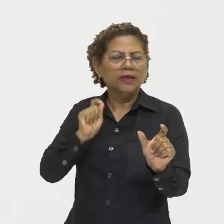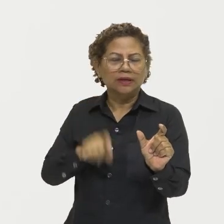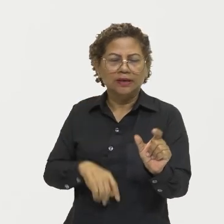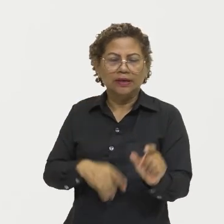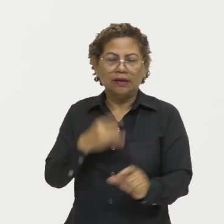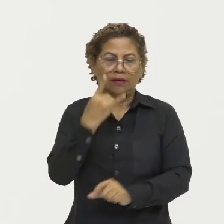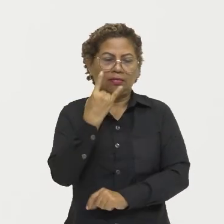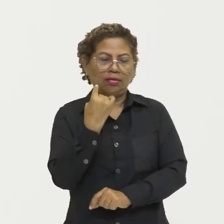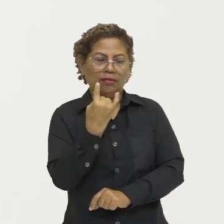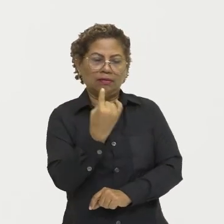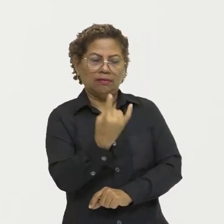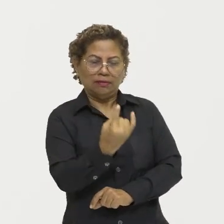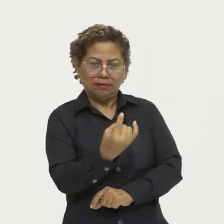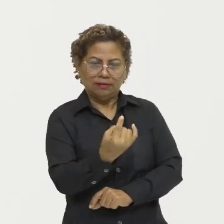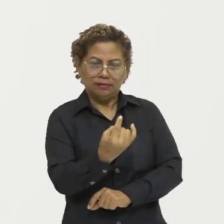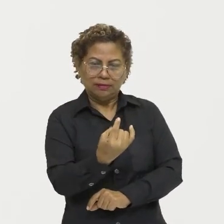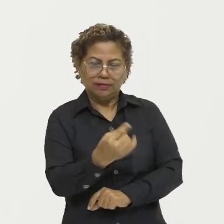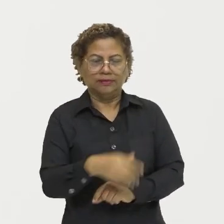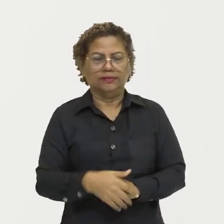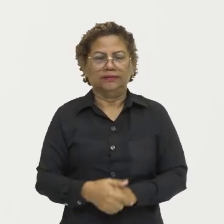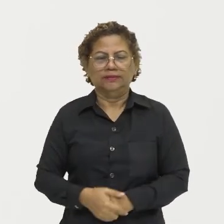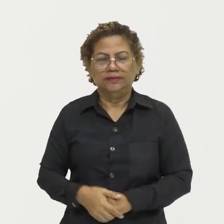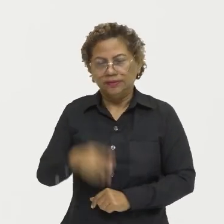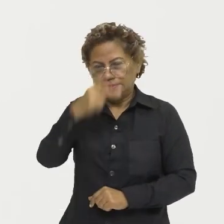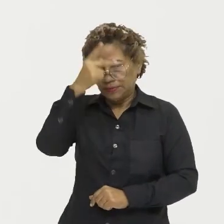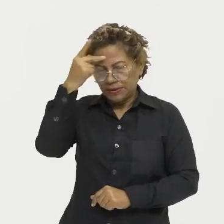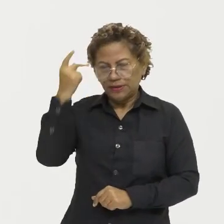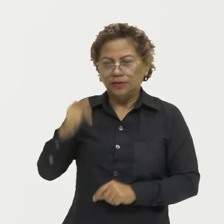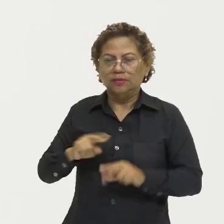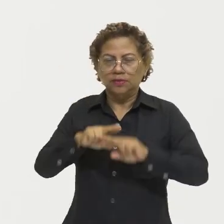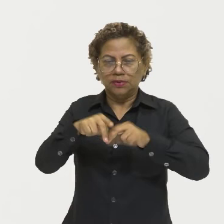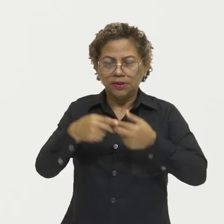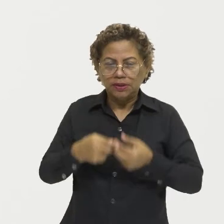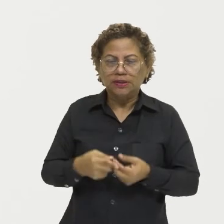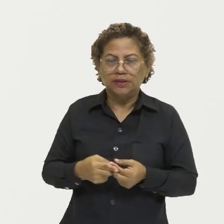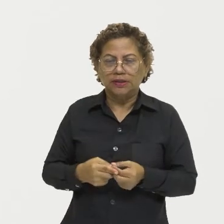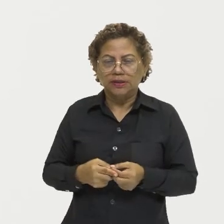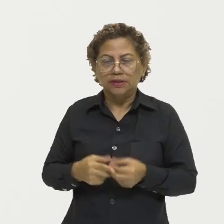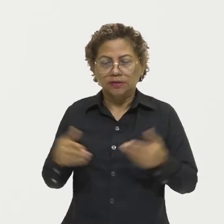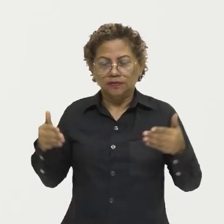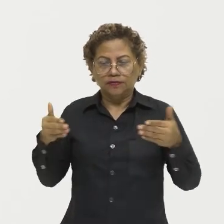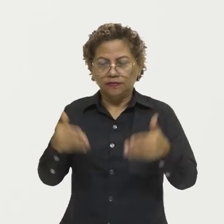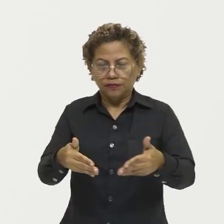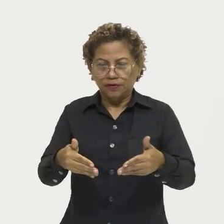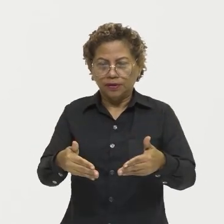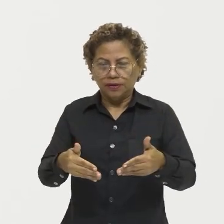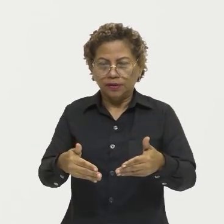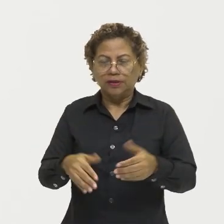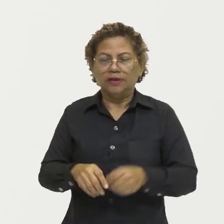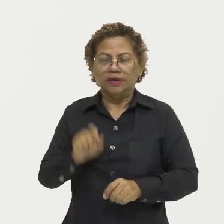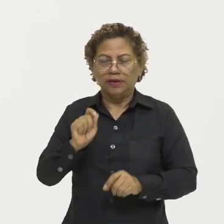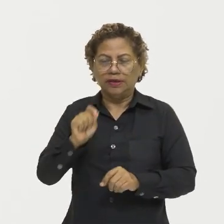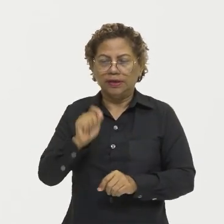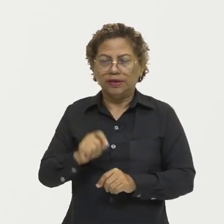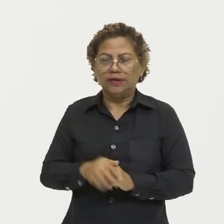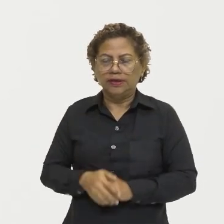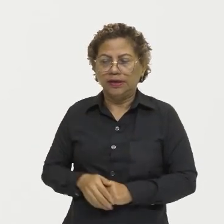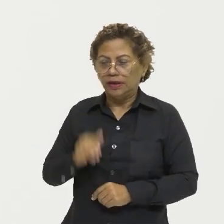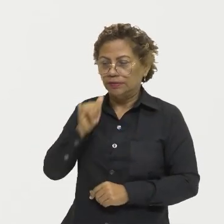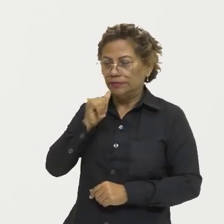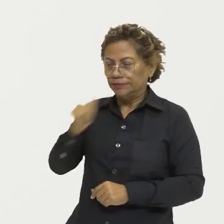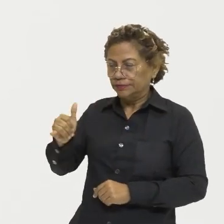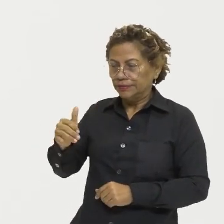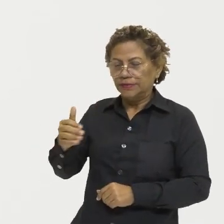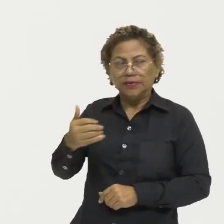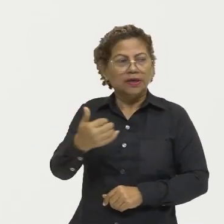intuito de convencer o leitor. Por isso, o grande foco é o receptor da mensagem. Essa função é muito utilizada